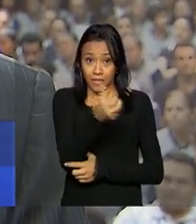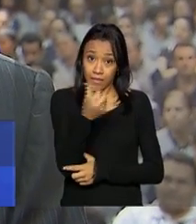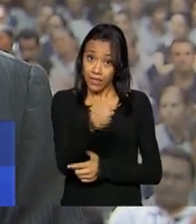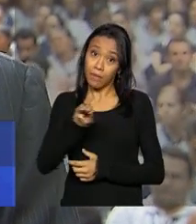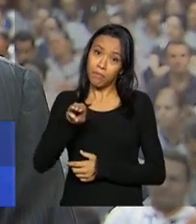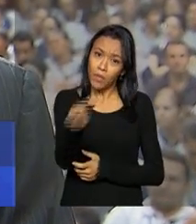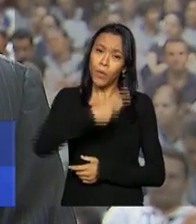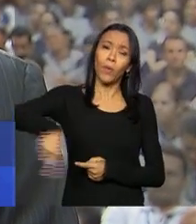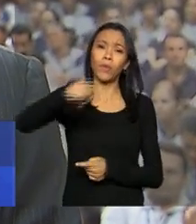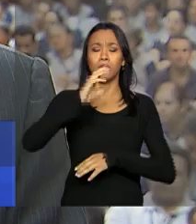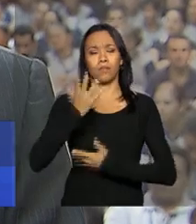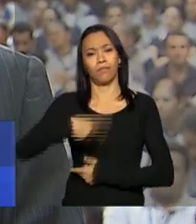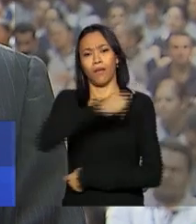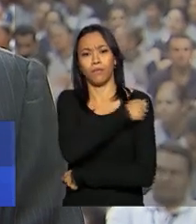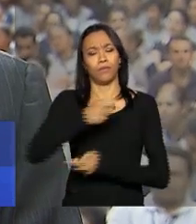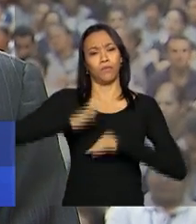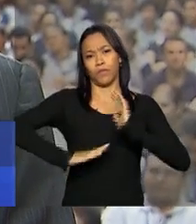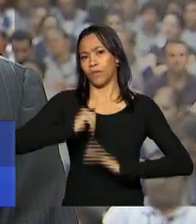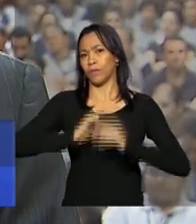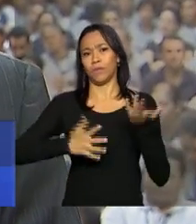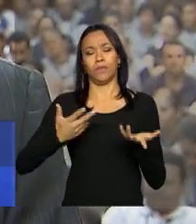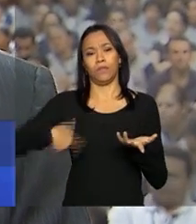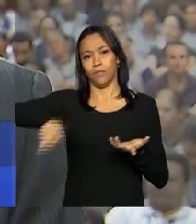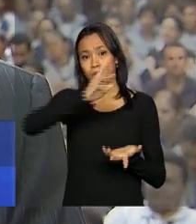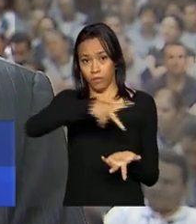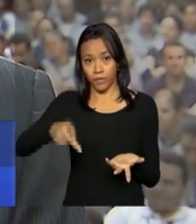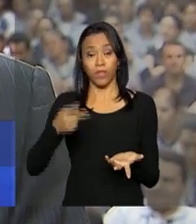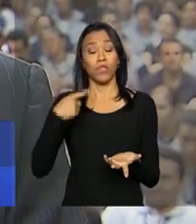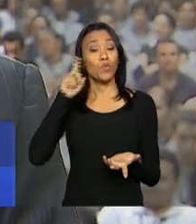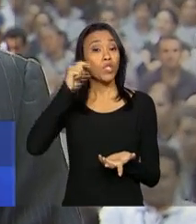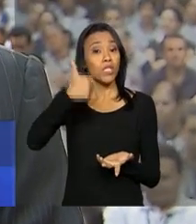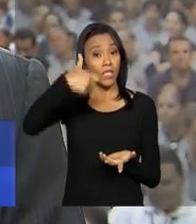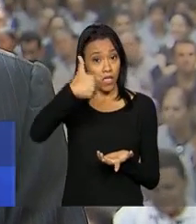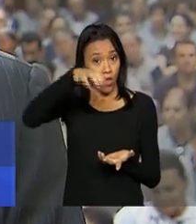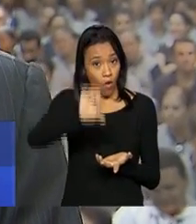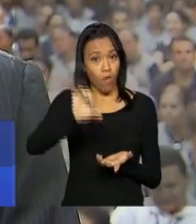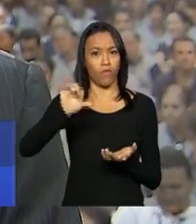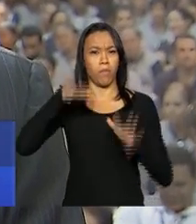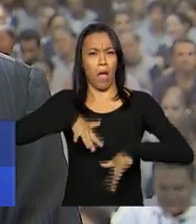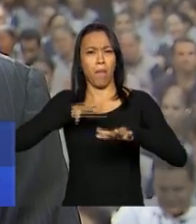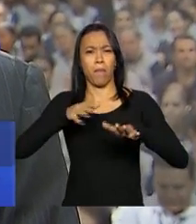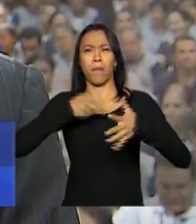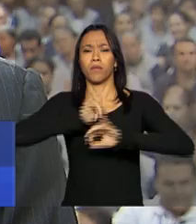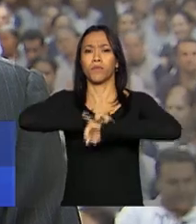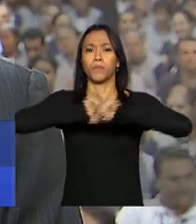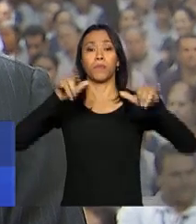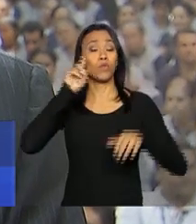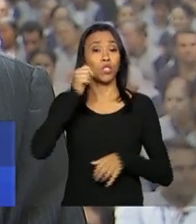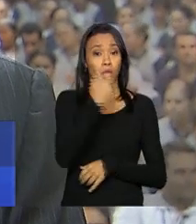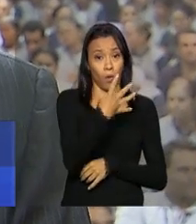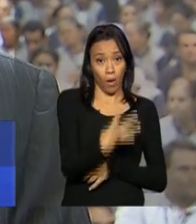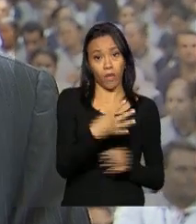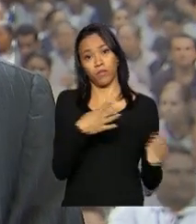professoras servidores da educação nós fizemos uma grande mobilização dia 19 e faremos agora no do dia 4 ao dia 8